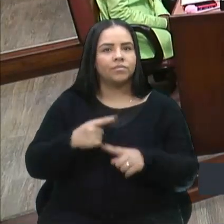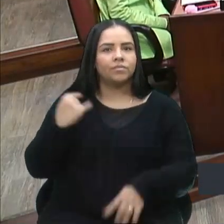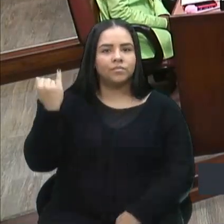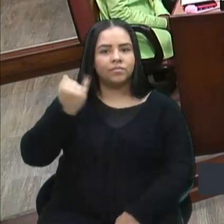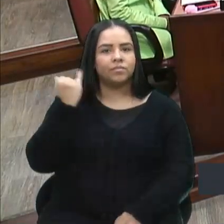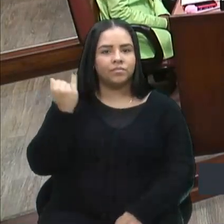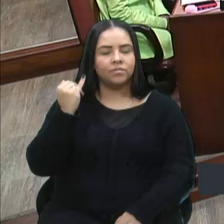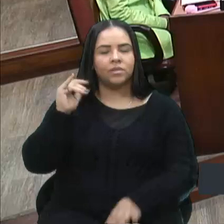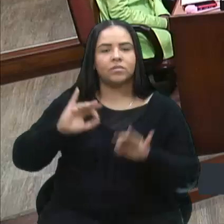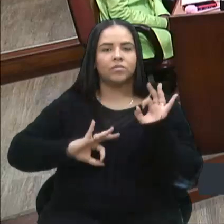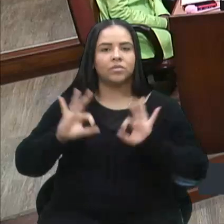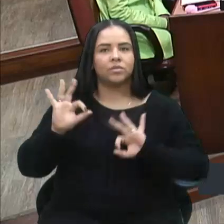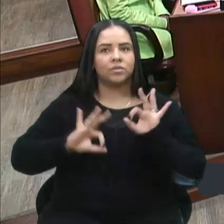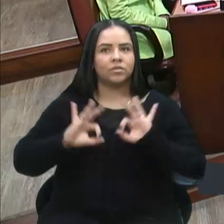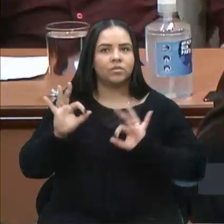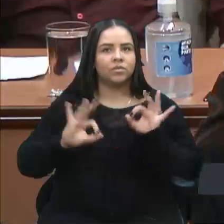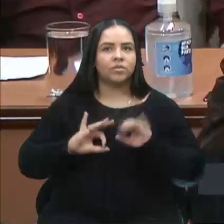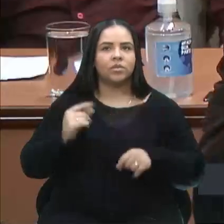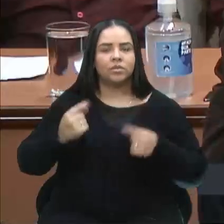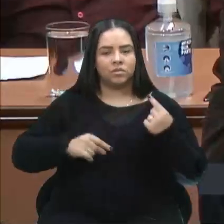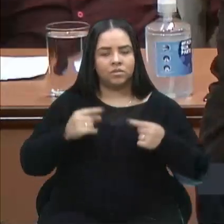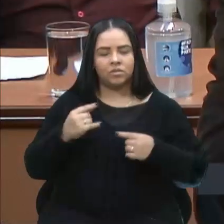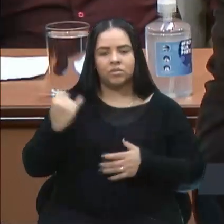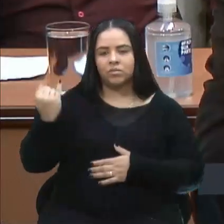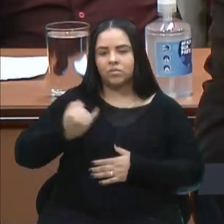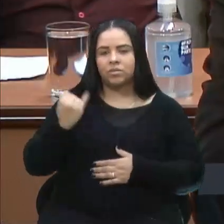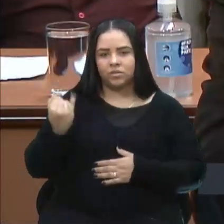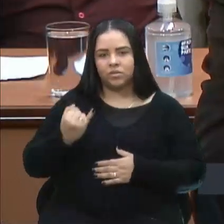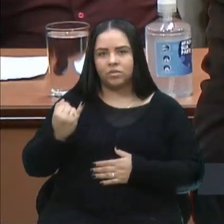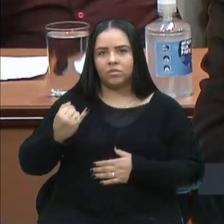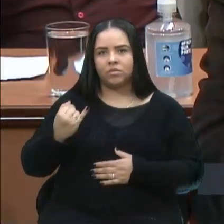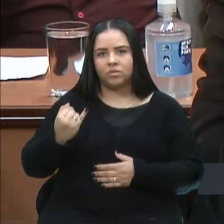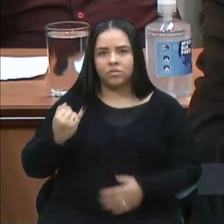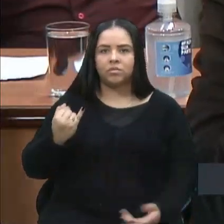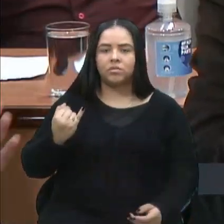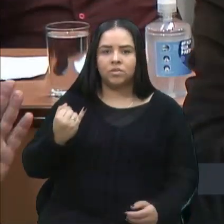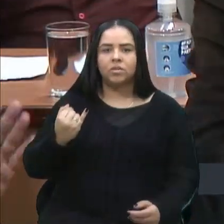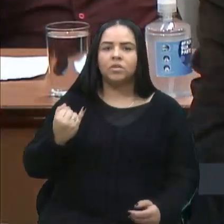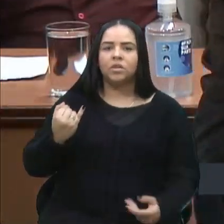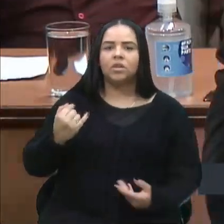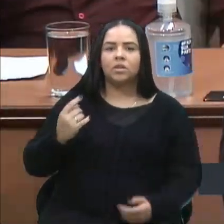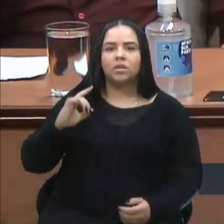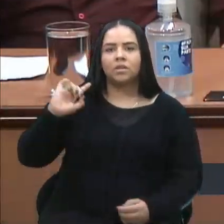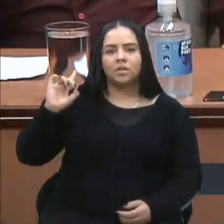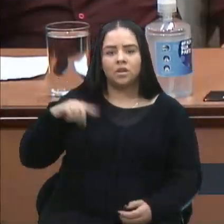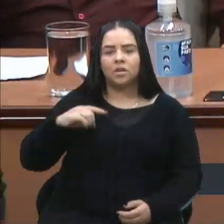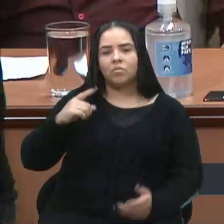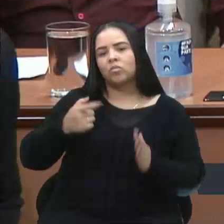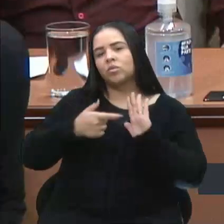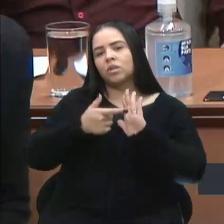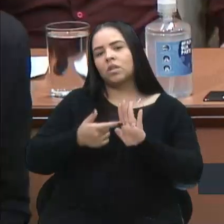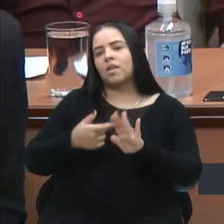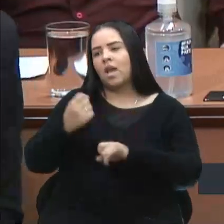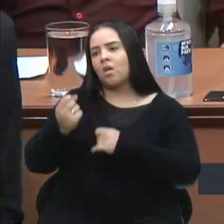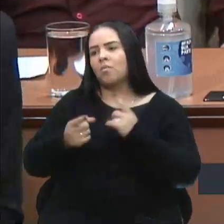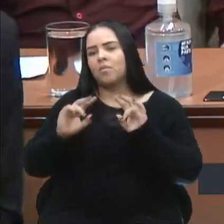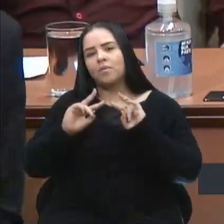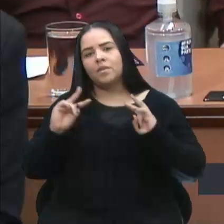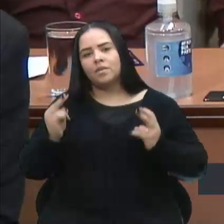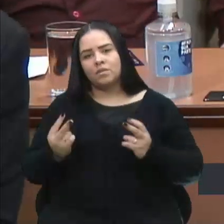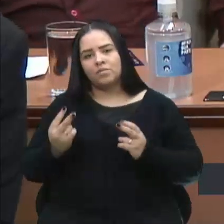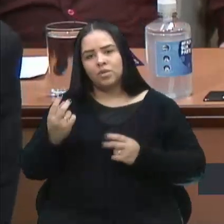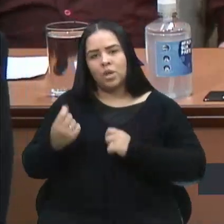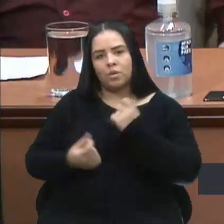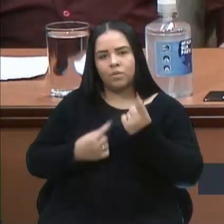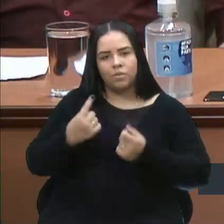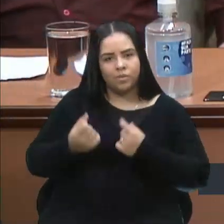projeto. A discussão foi importante no sentido de apontar outros pontos com